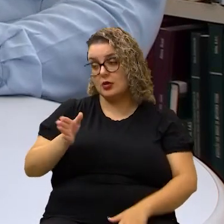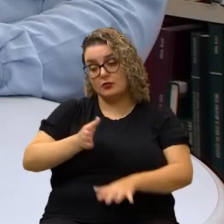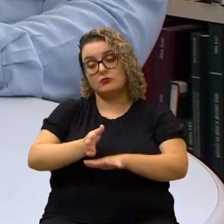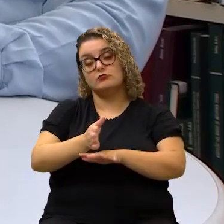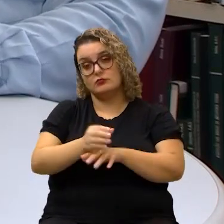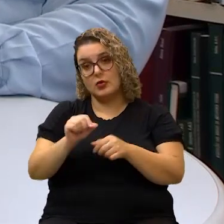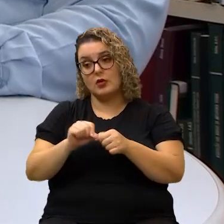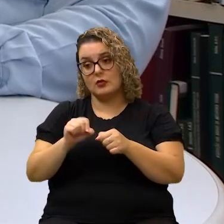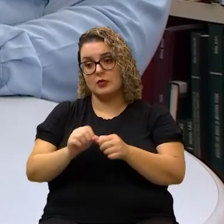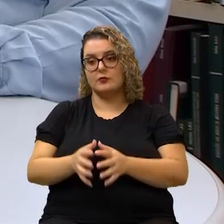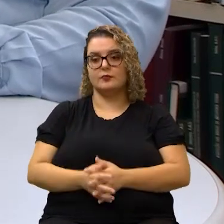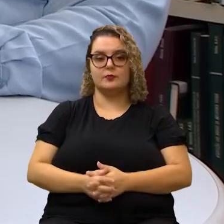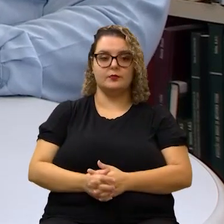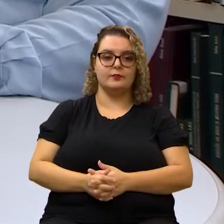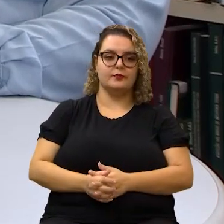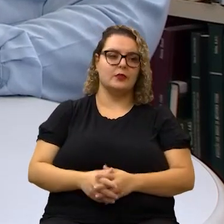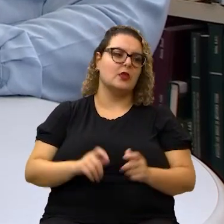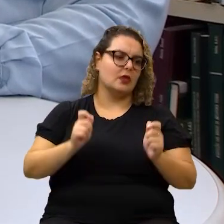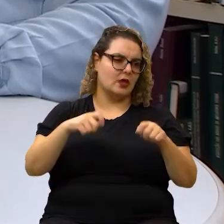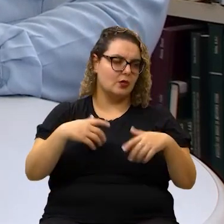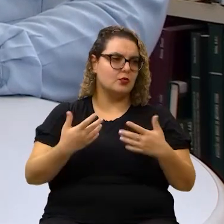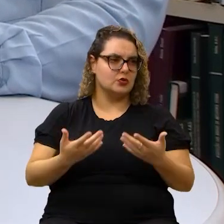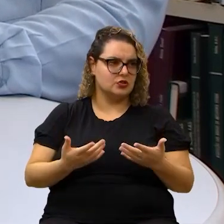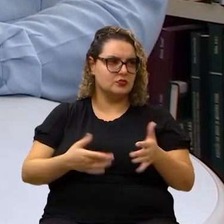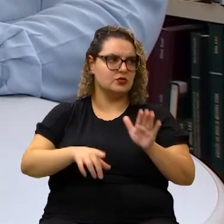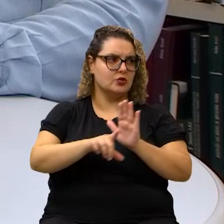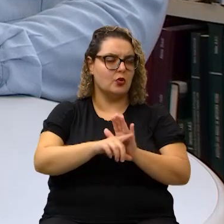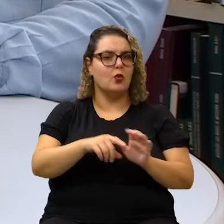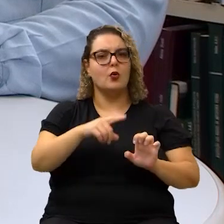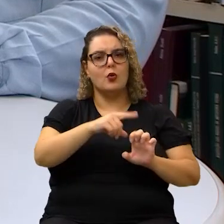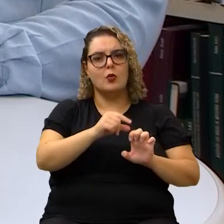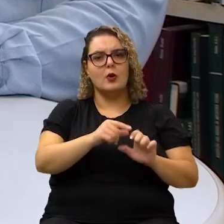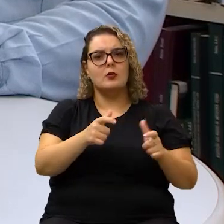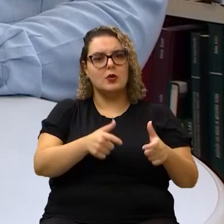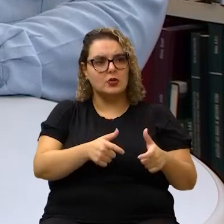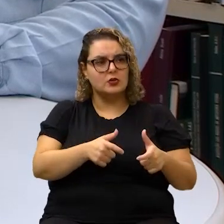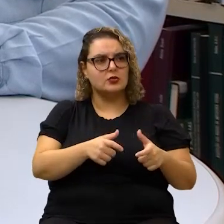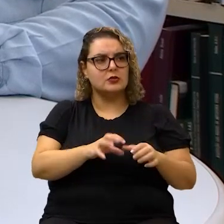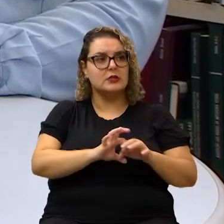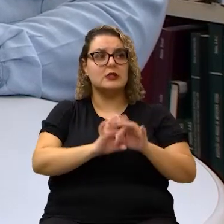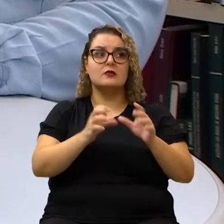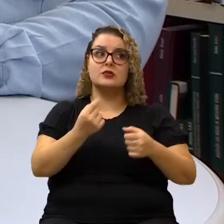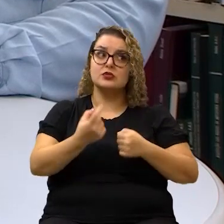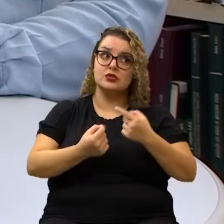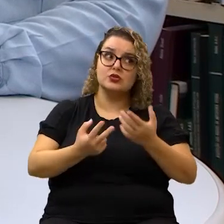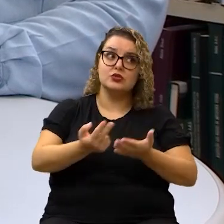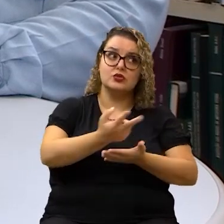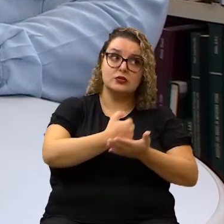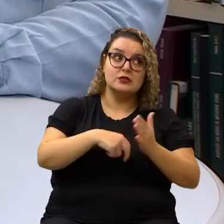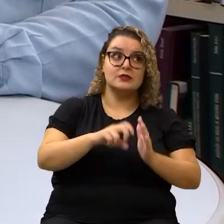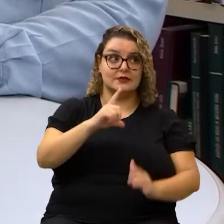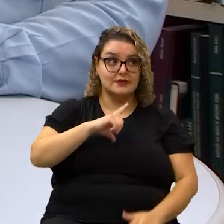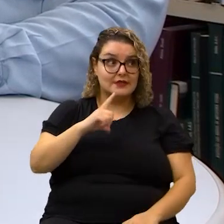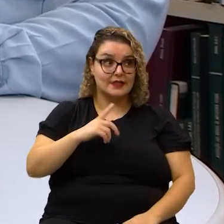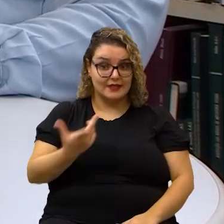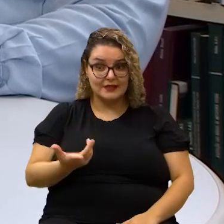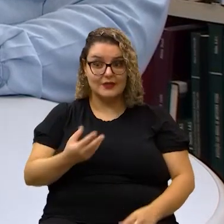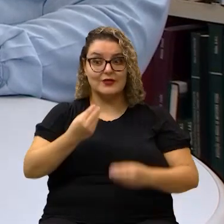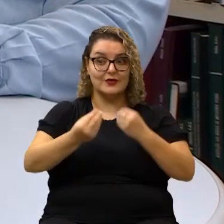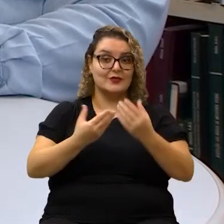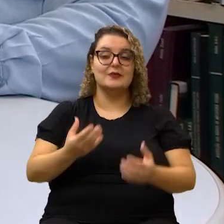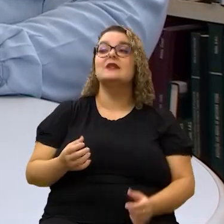um caminho a ser feito. E é possível que legalmente o microempreendedor individual se livre de alguns tributos? Existe